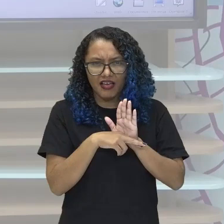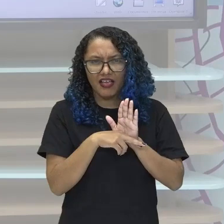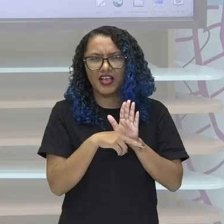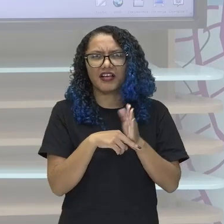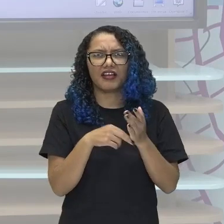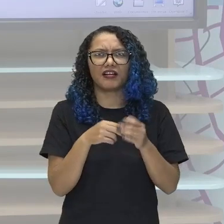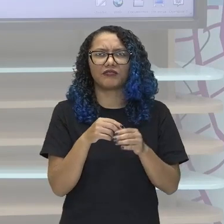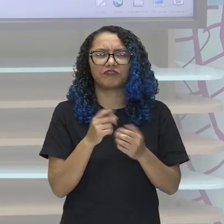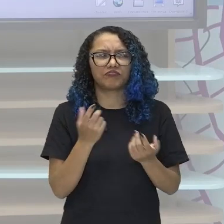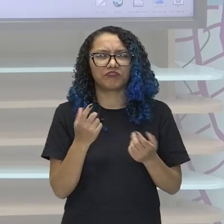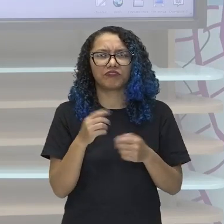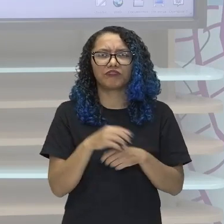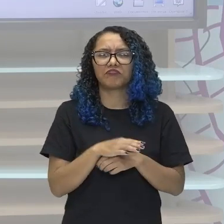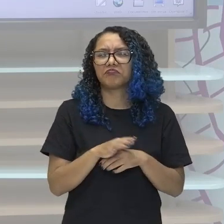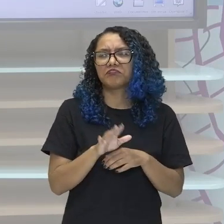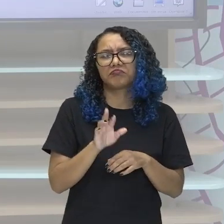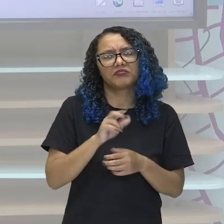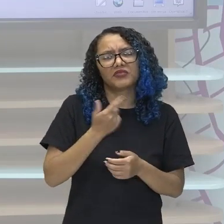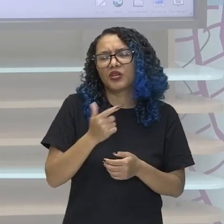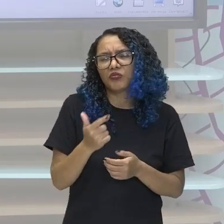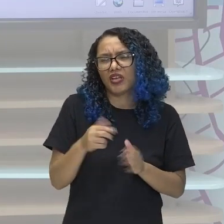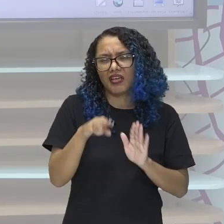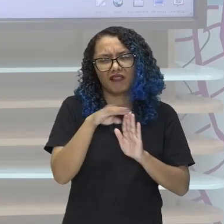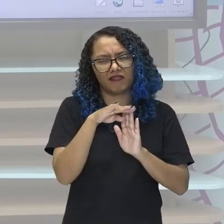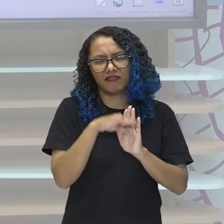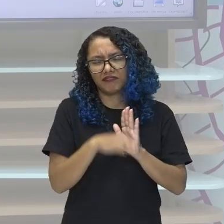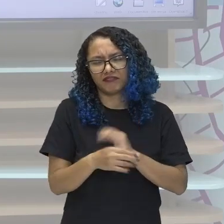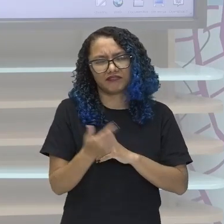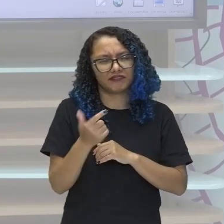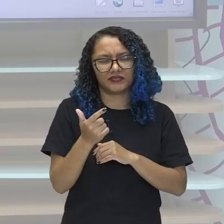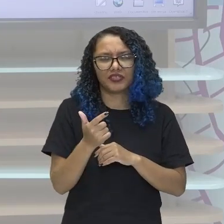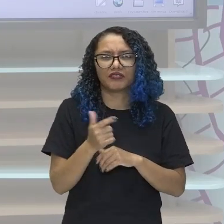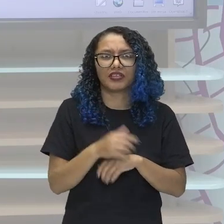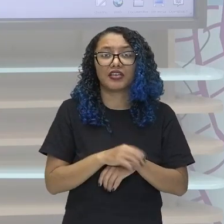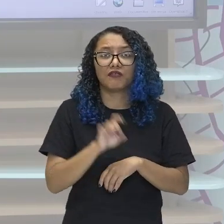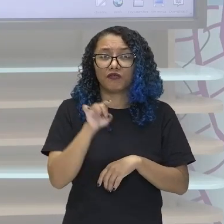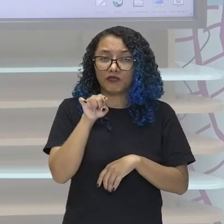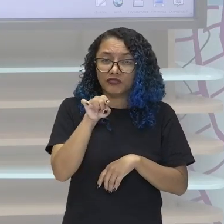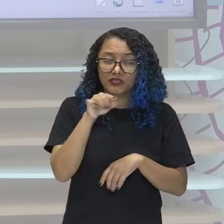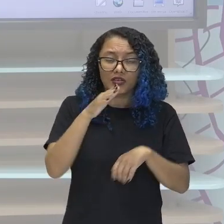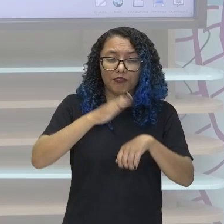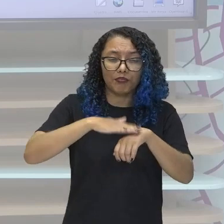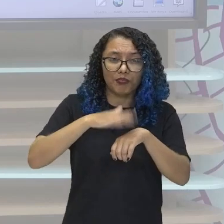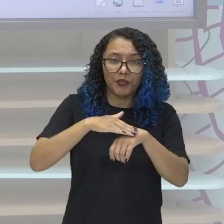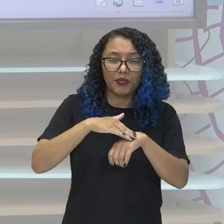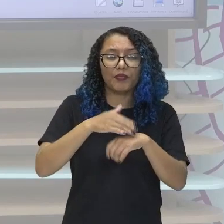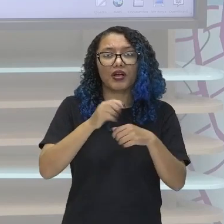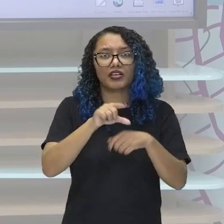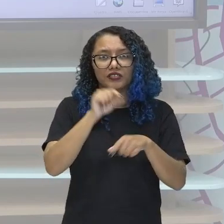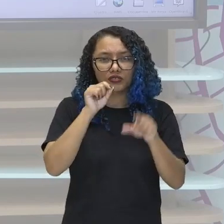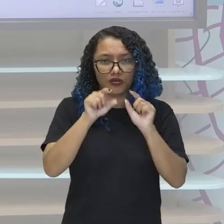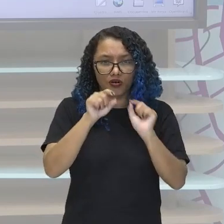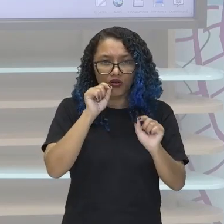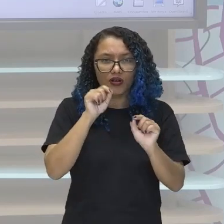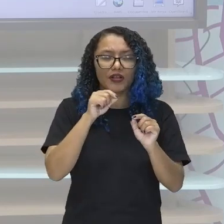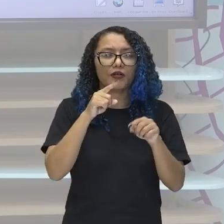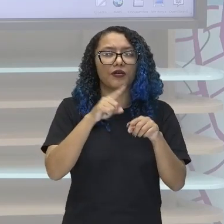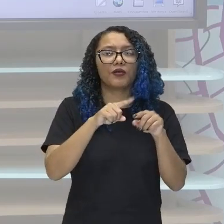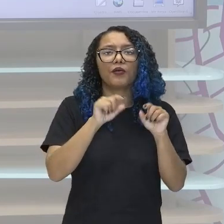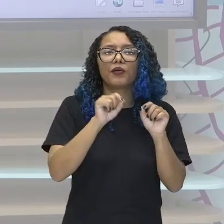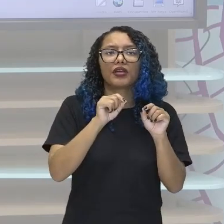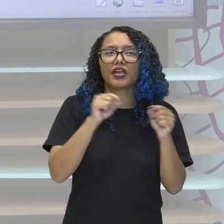não existe critério. É você que diz quem é que vai ser x e quem é que vai ser y. É claro que